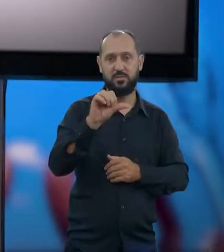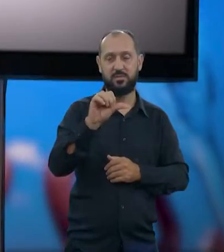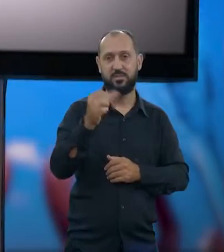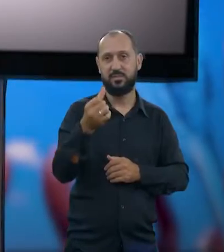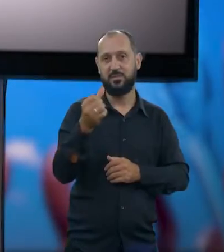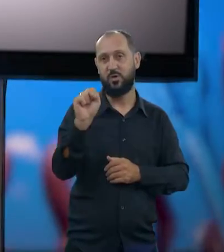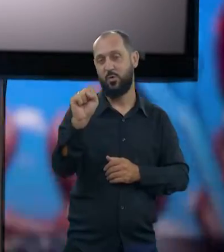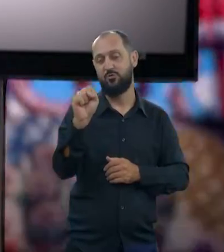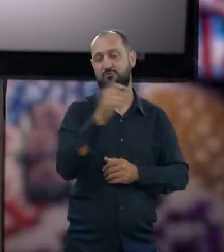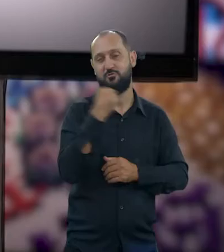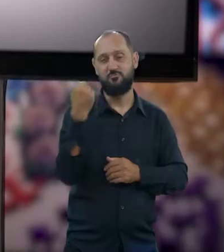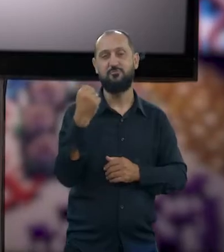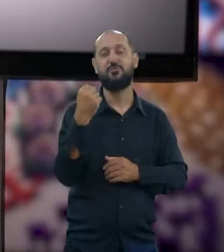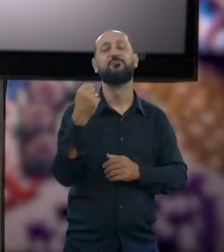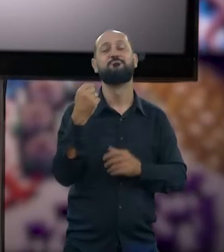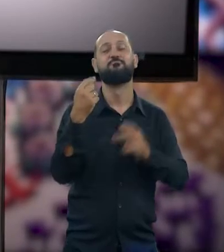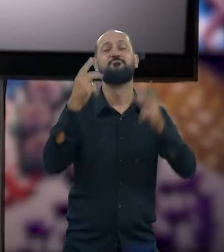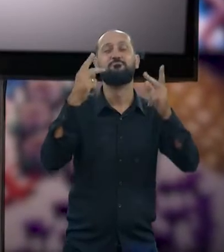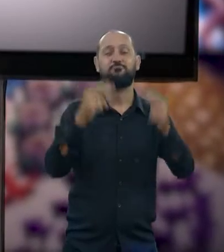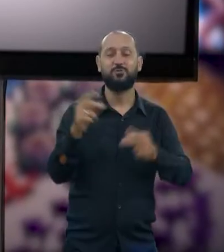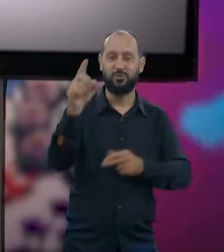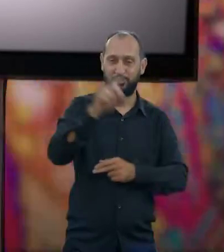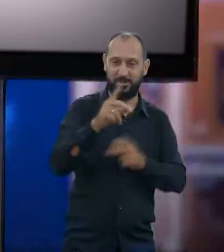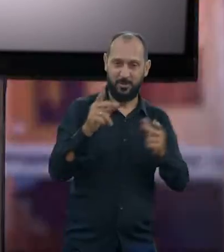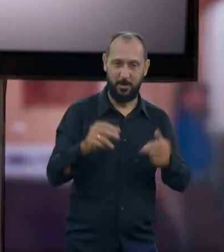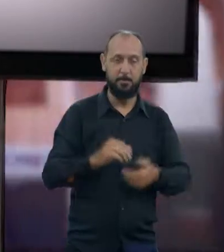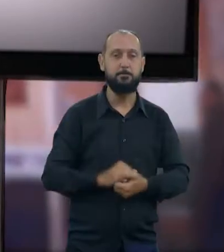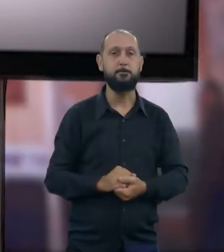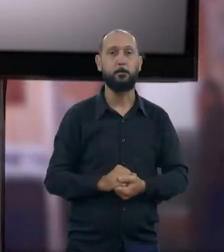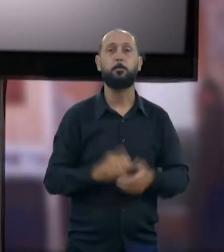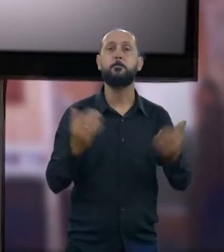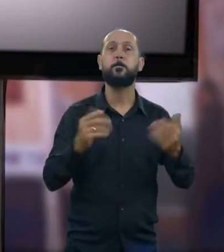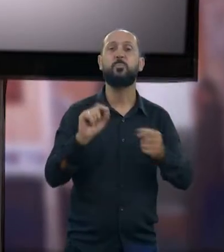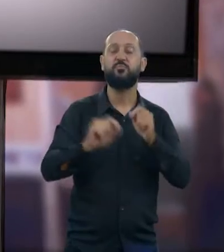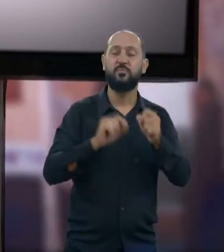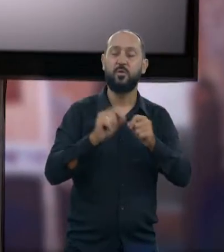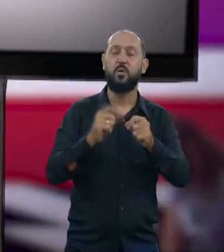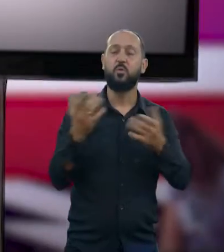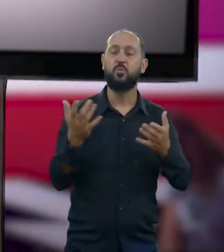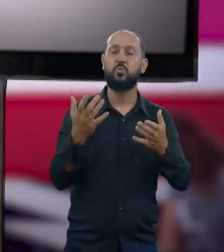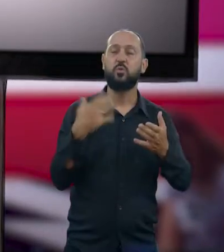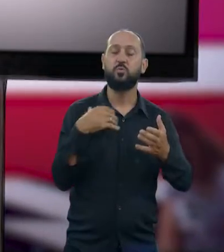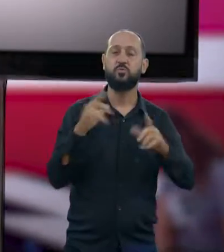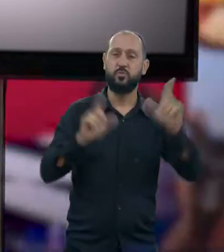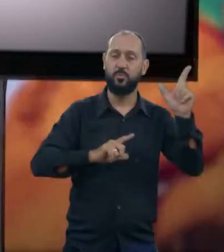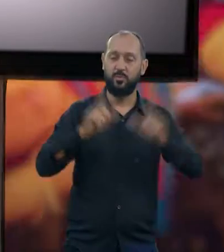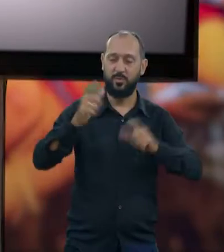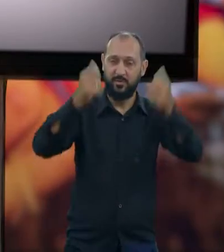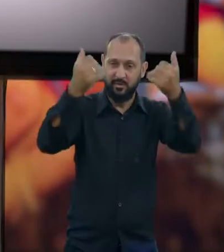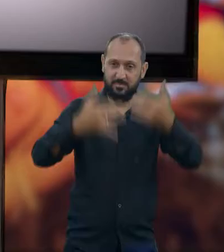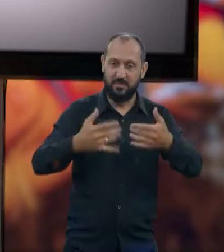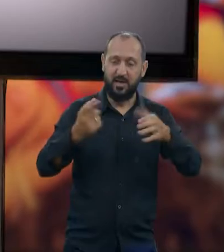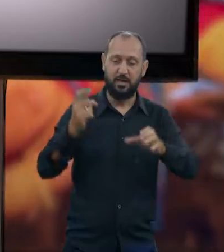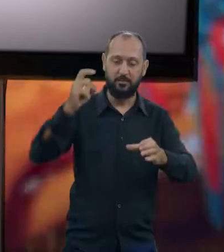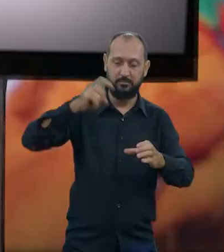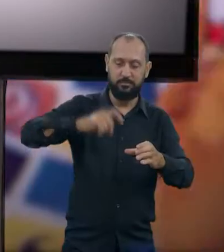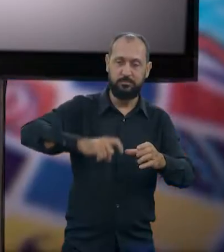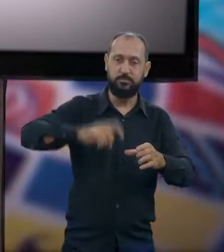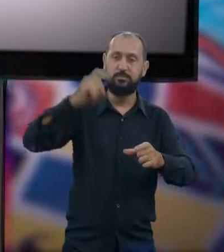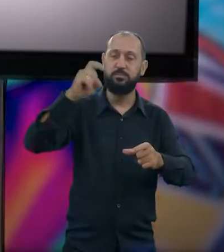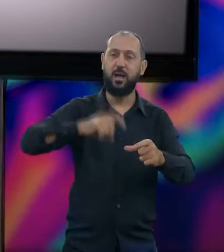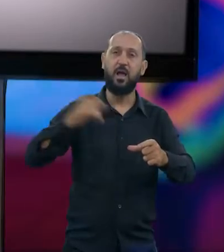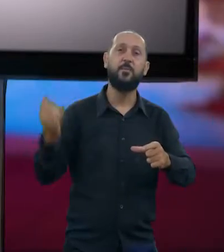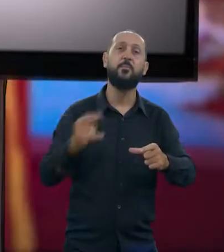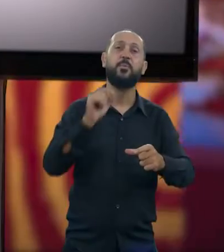em 1968, exatamente nessa data. Agora, o Fazendo Arte aborda a importância